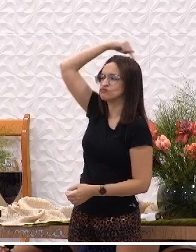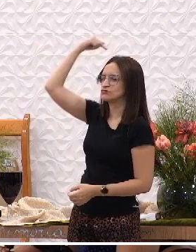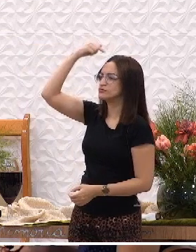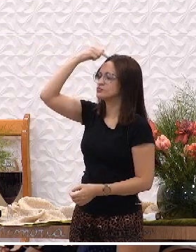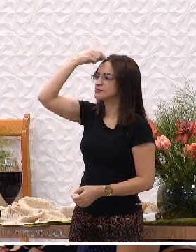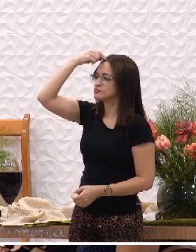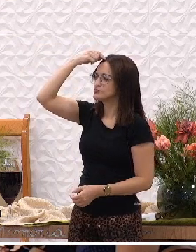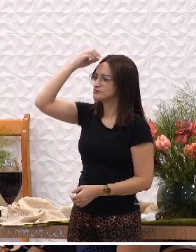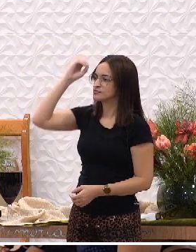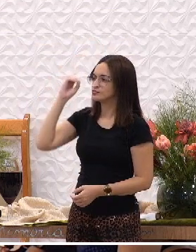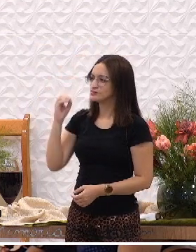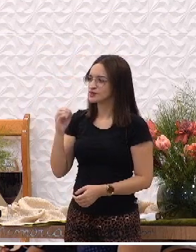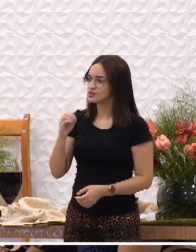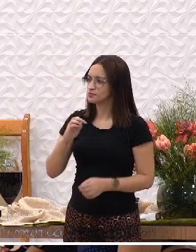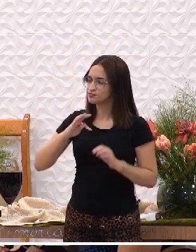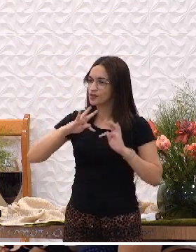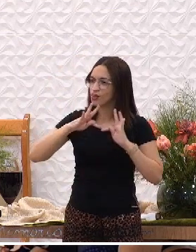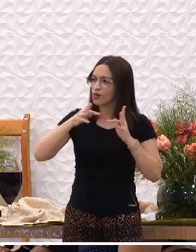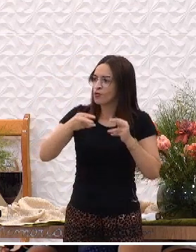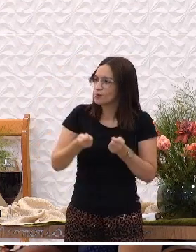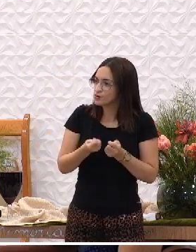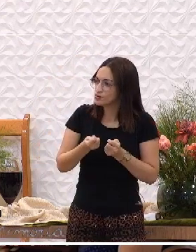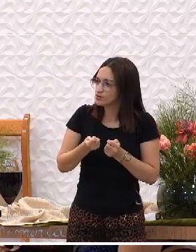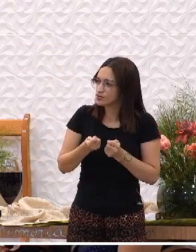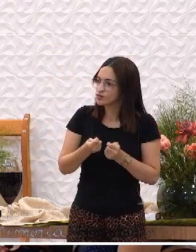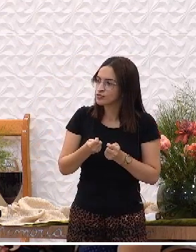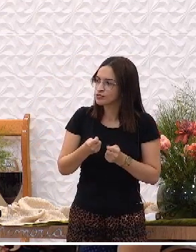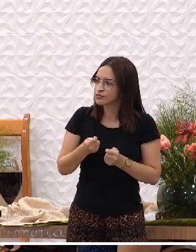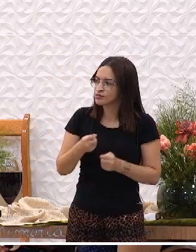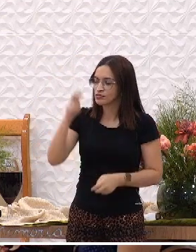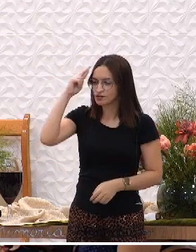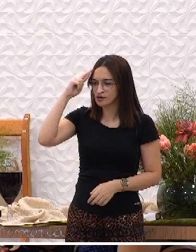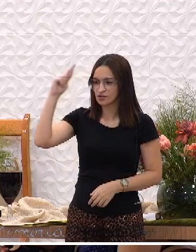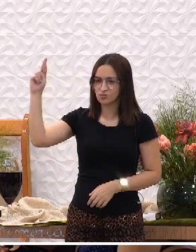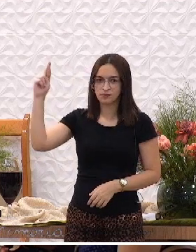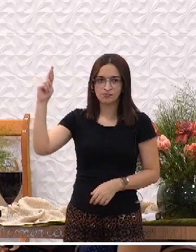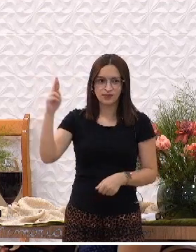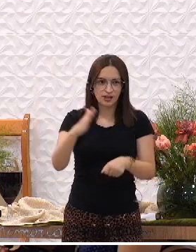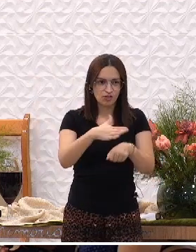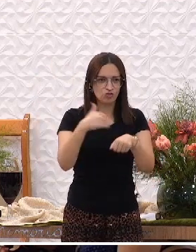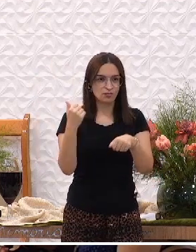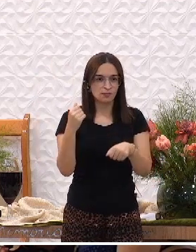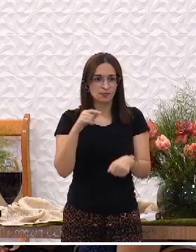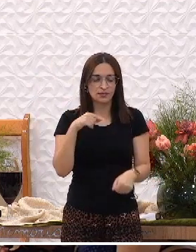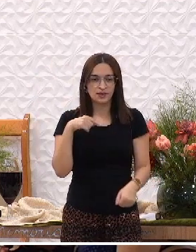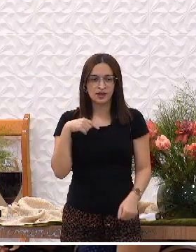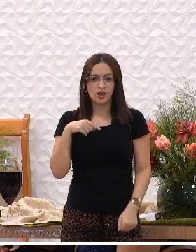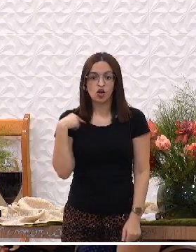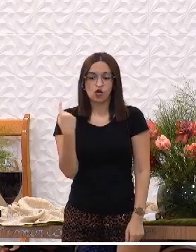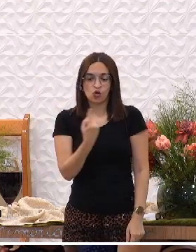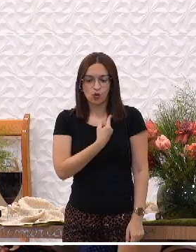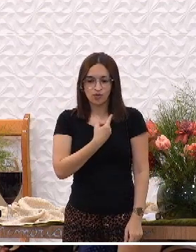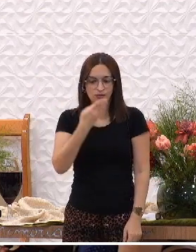isto é, todos aqueles que o Senhor, nosso Deus, chamar. A gente batiza crianças porque é o ensino